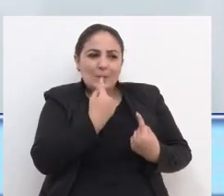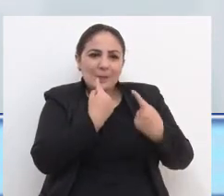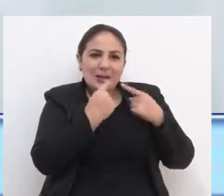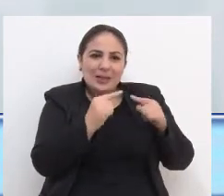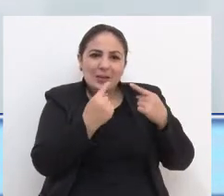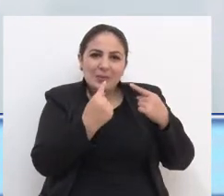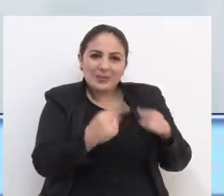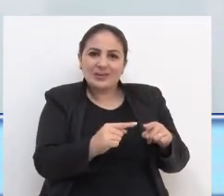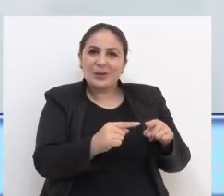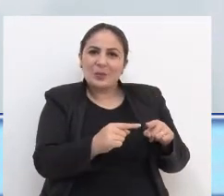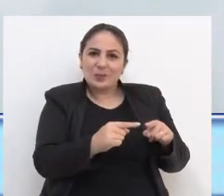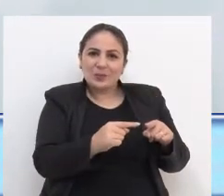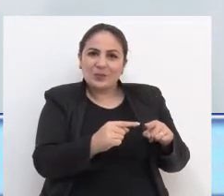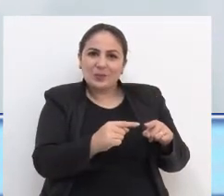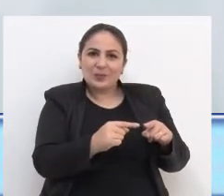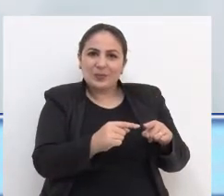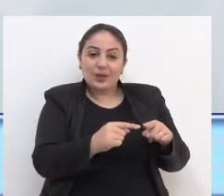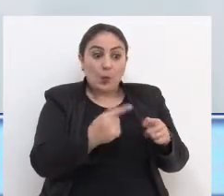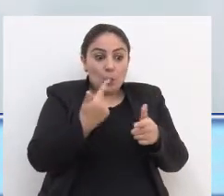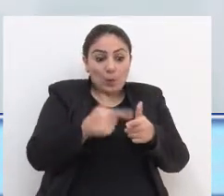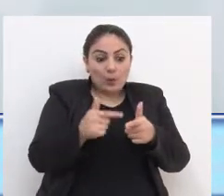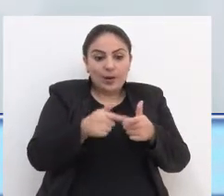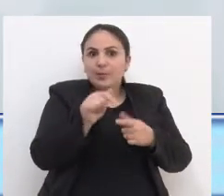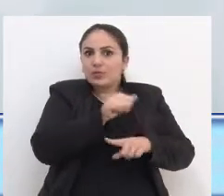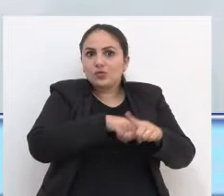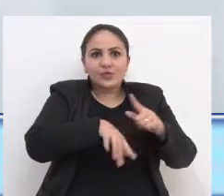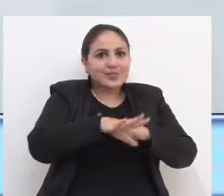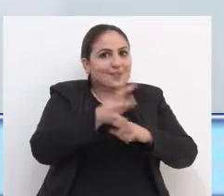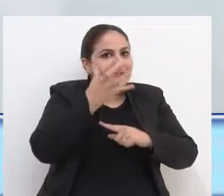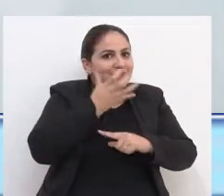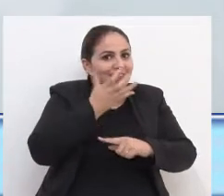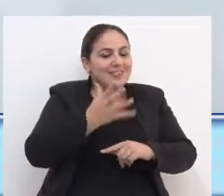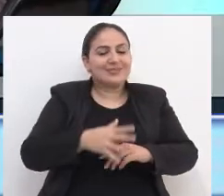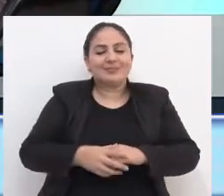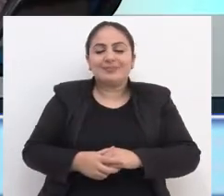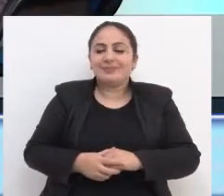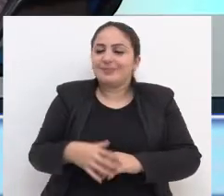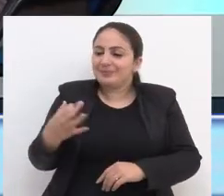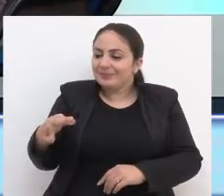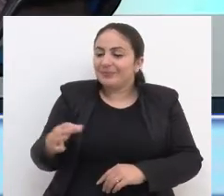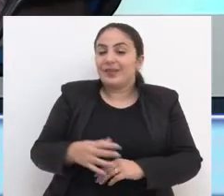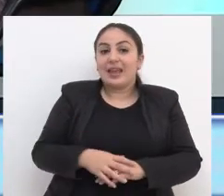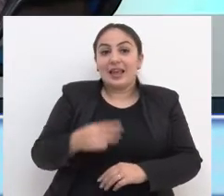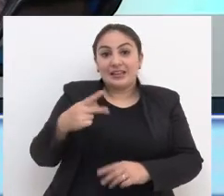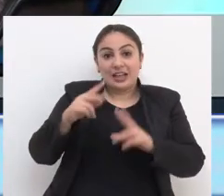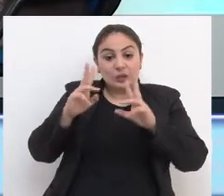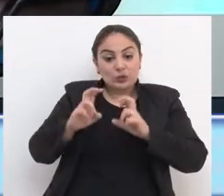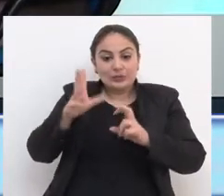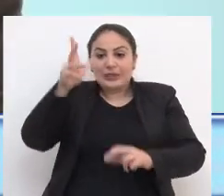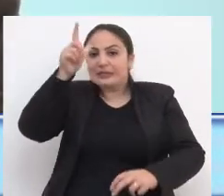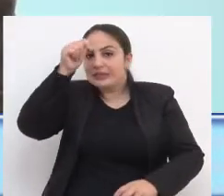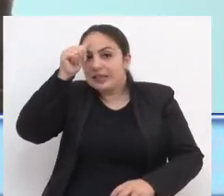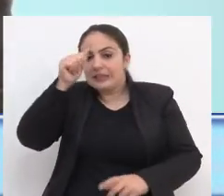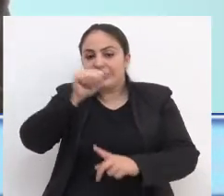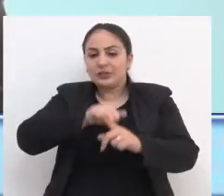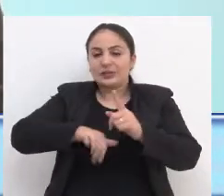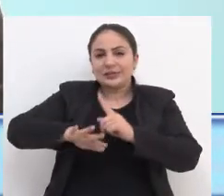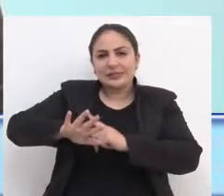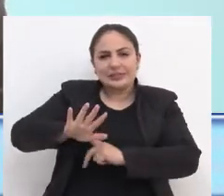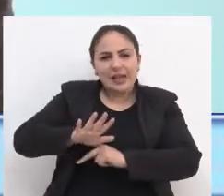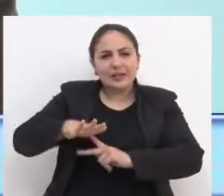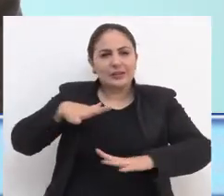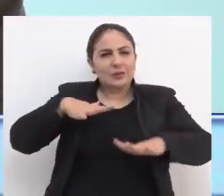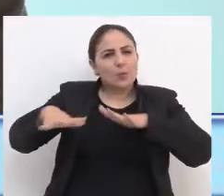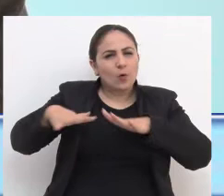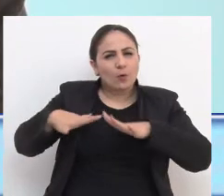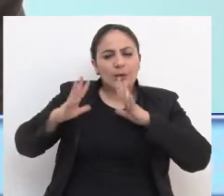denúncia, sabe? Como uma denúncia de um problema social muito sério. Essa questão da análise da sociedade, né?